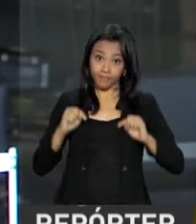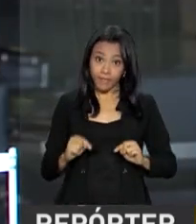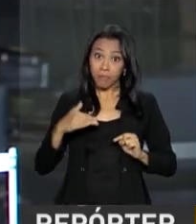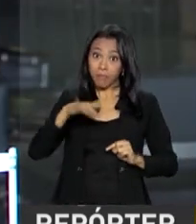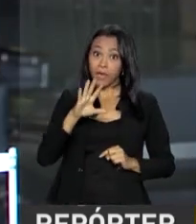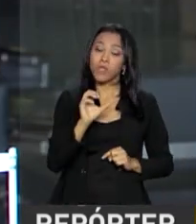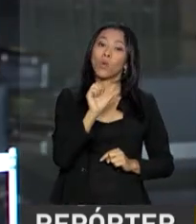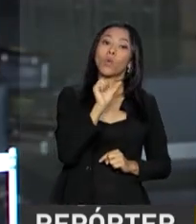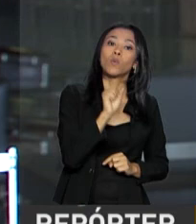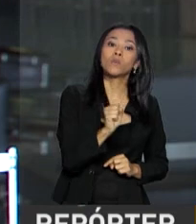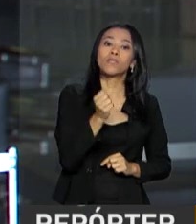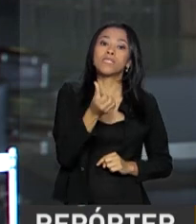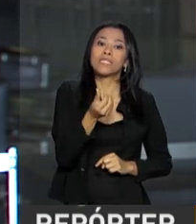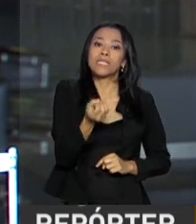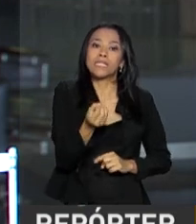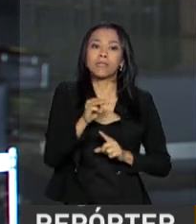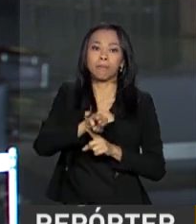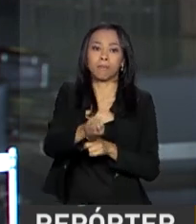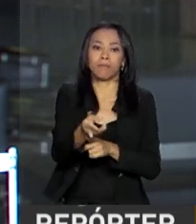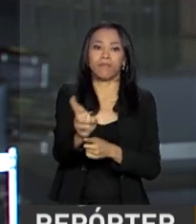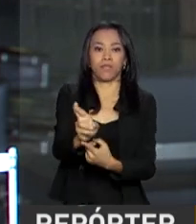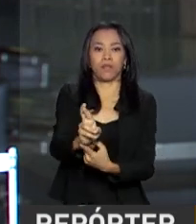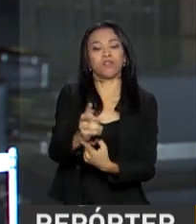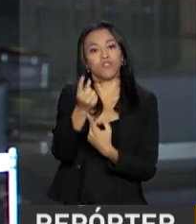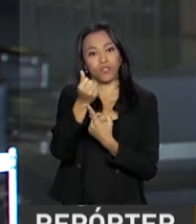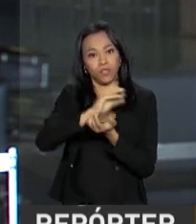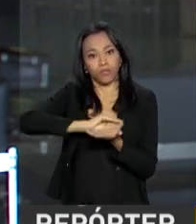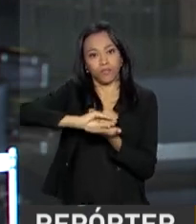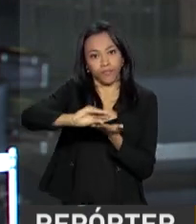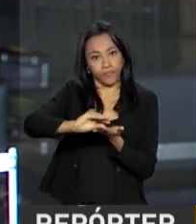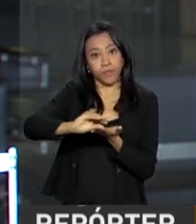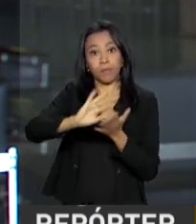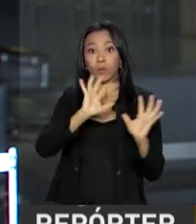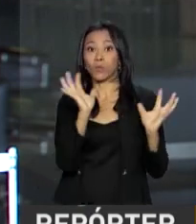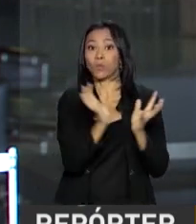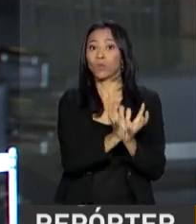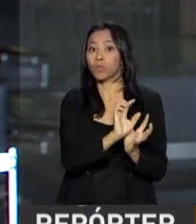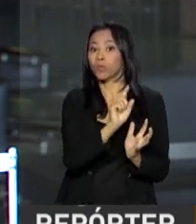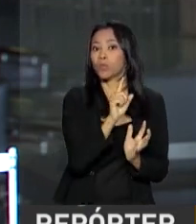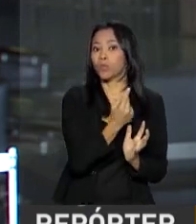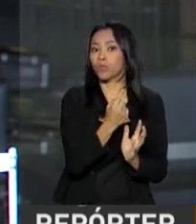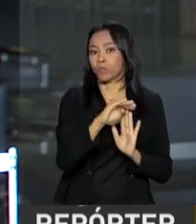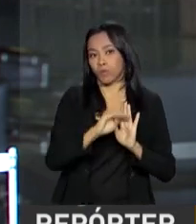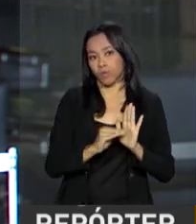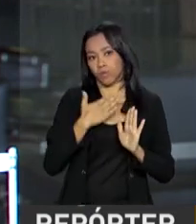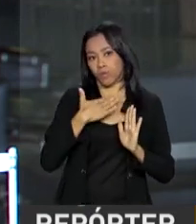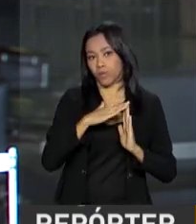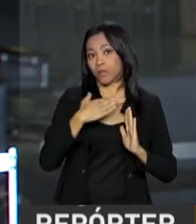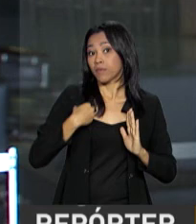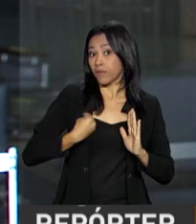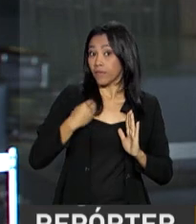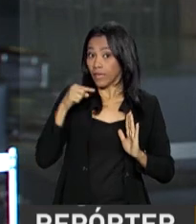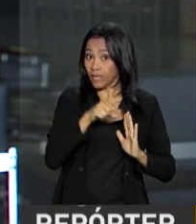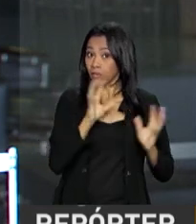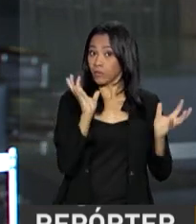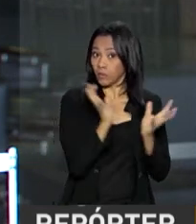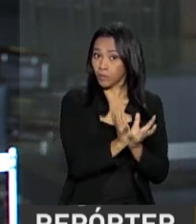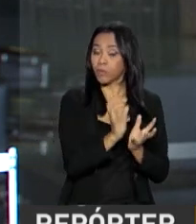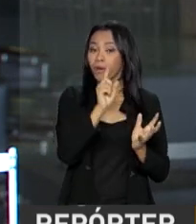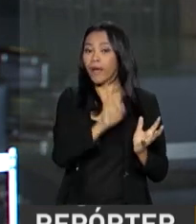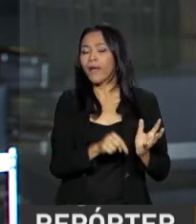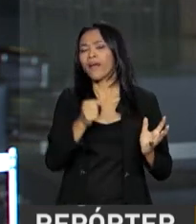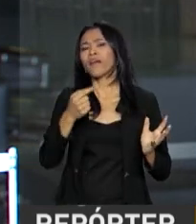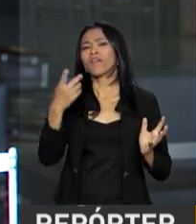860 milhões de reais em recursos destinados à faixa 1 do programa minha casa minha vida essa faixa é aquela que atende